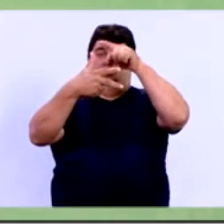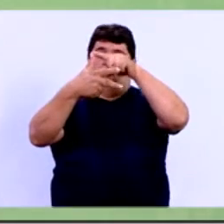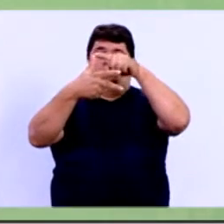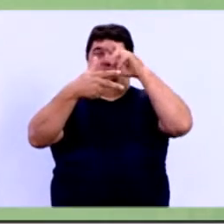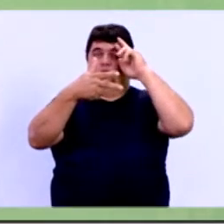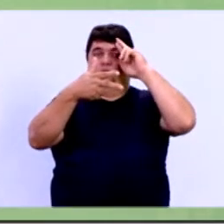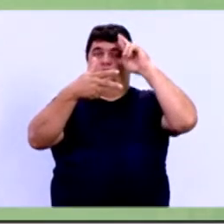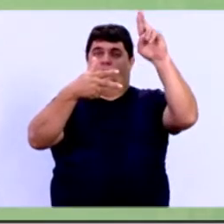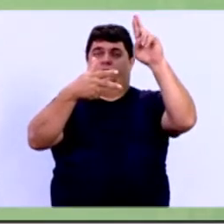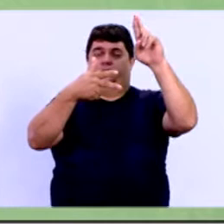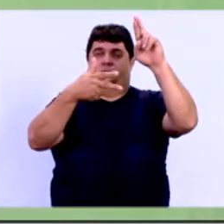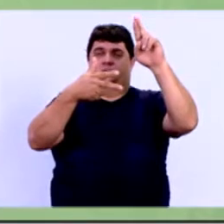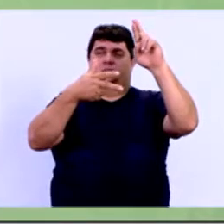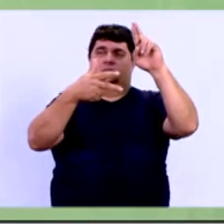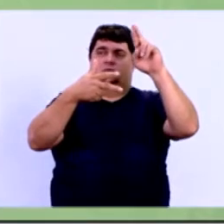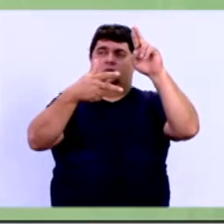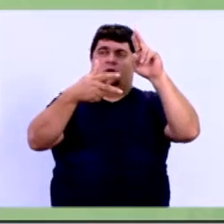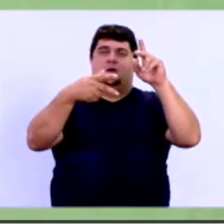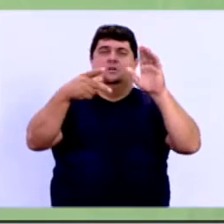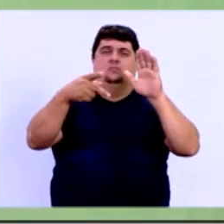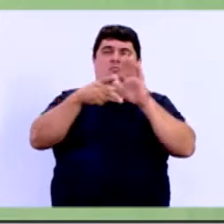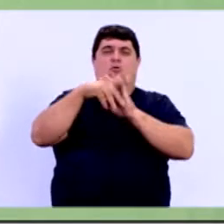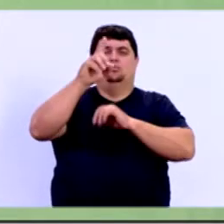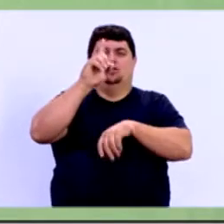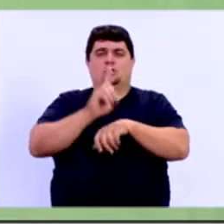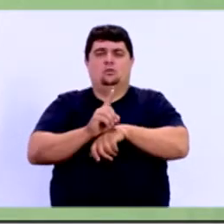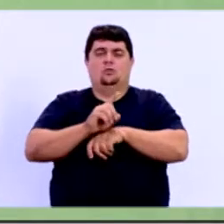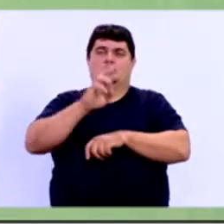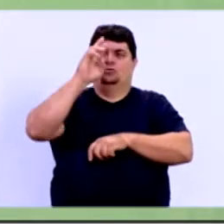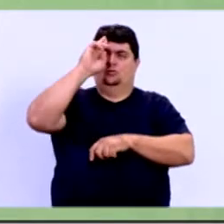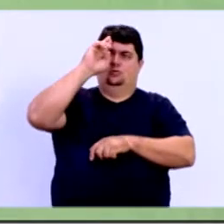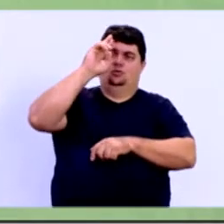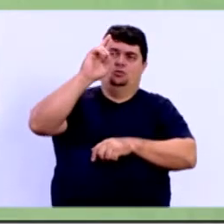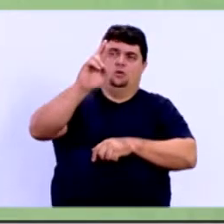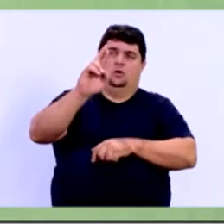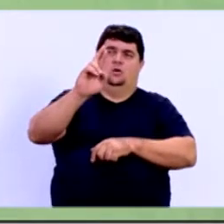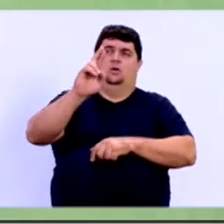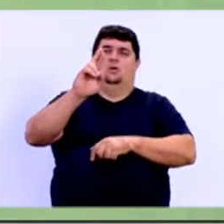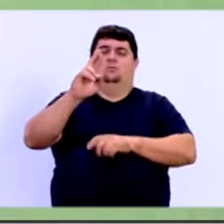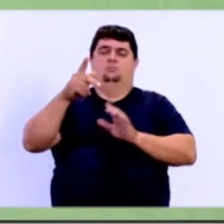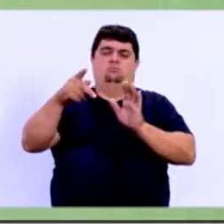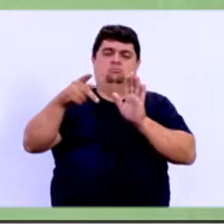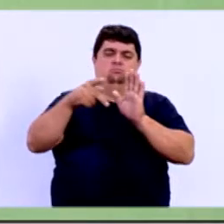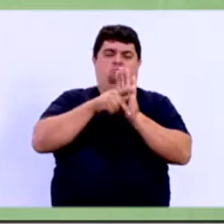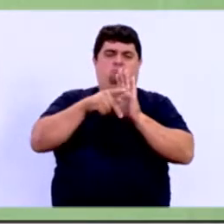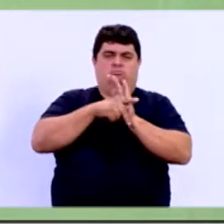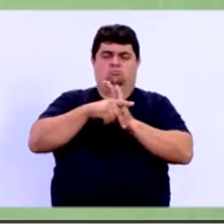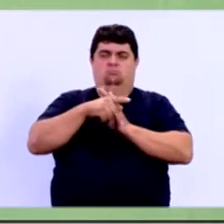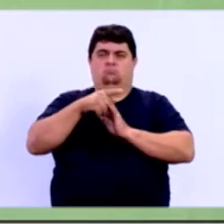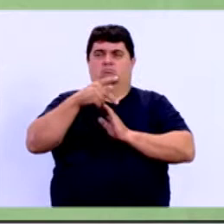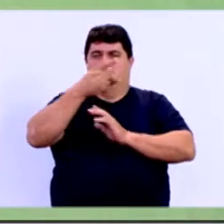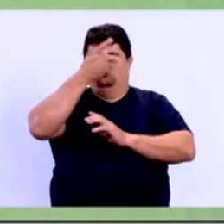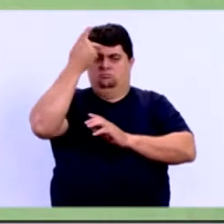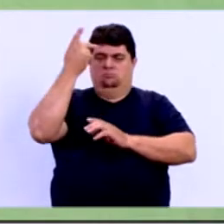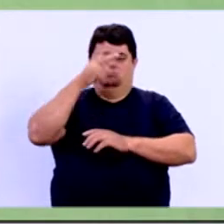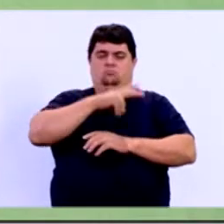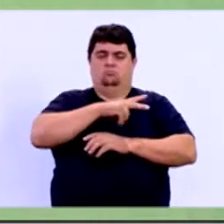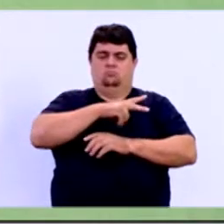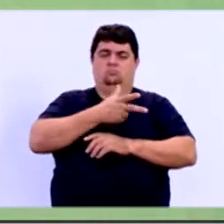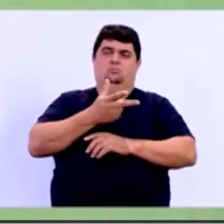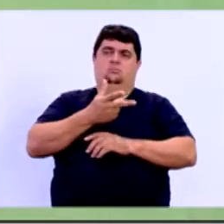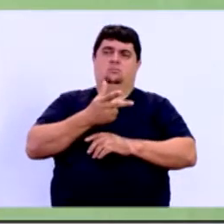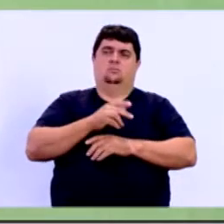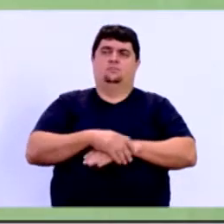da pirâmide geralmente são os executivos da empresa, são os diretores, são os proprietários, né? São os acionistas de